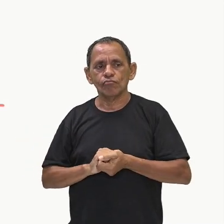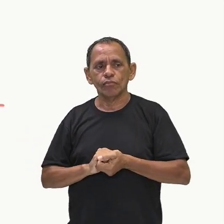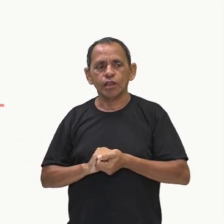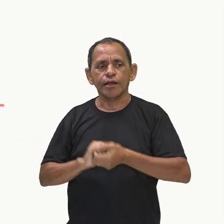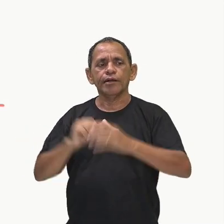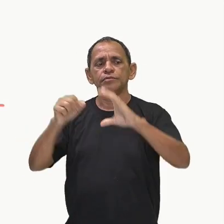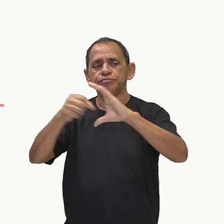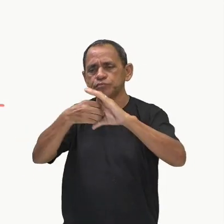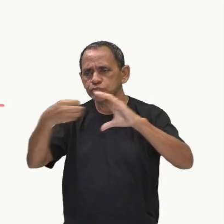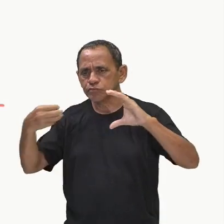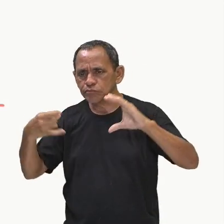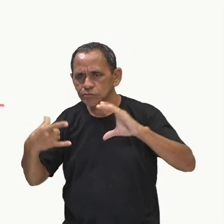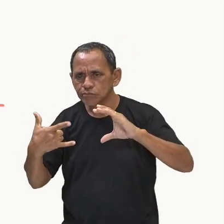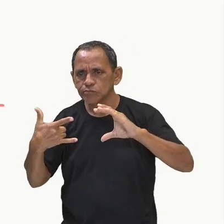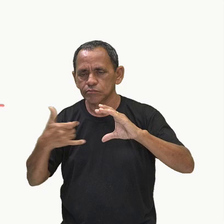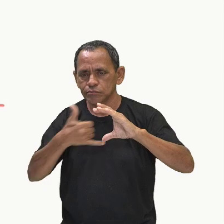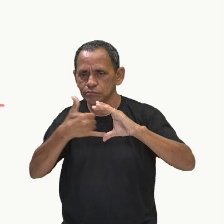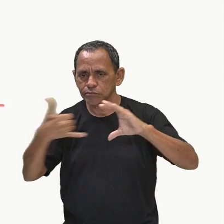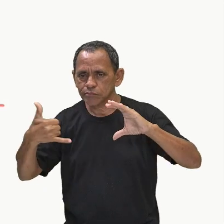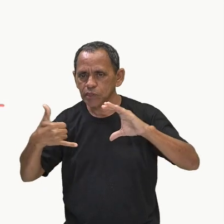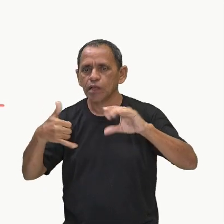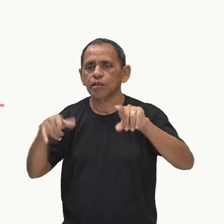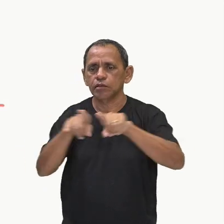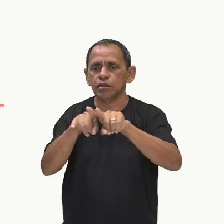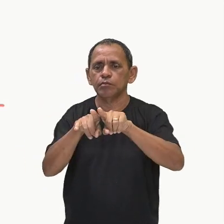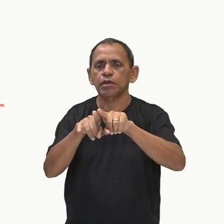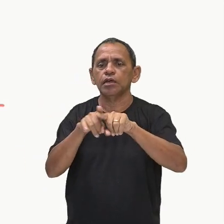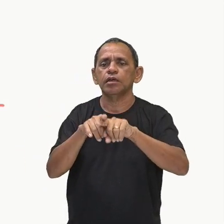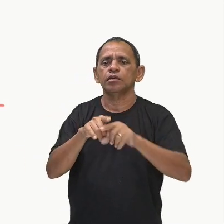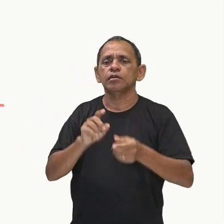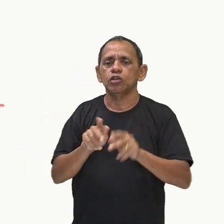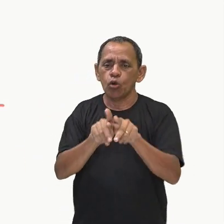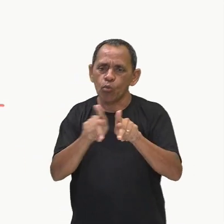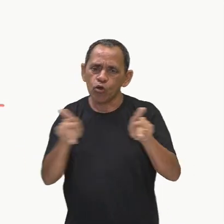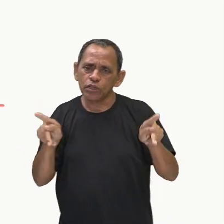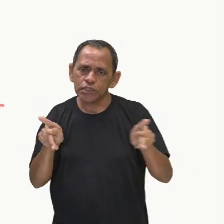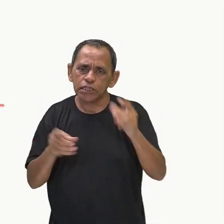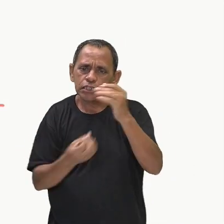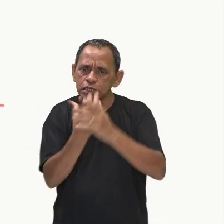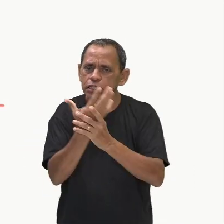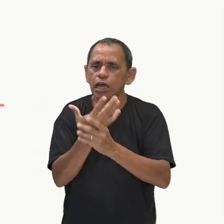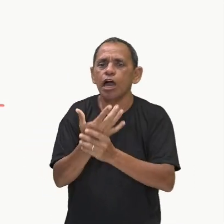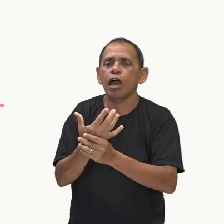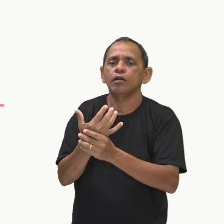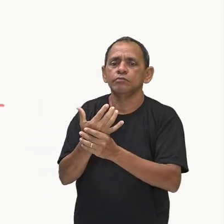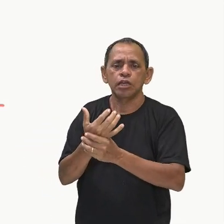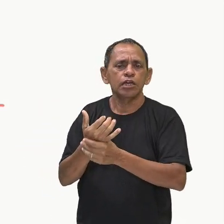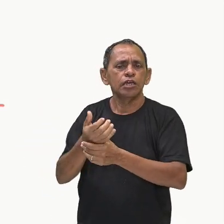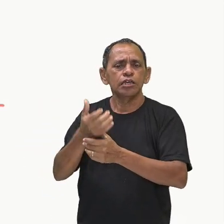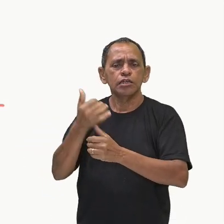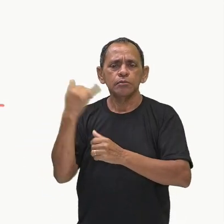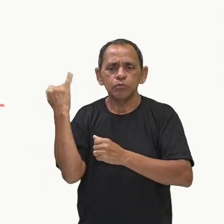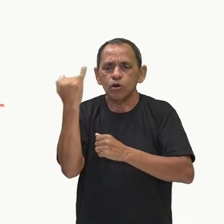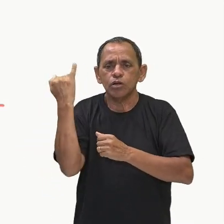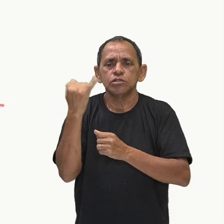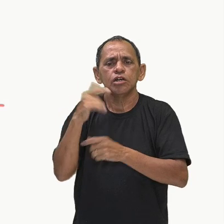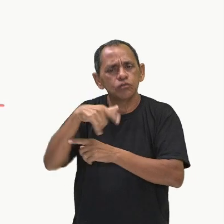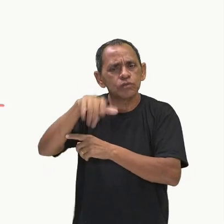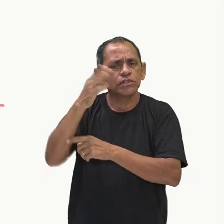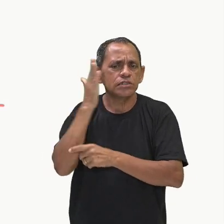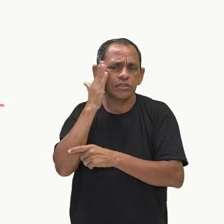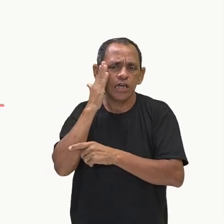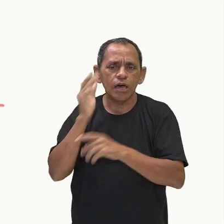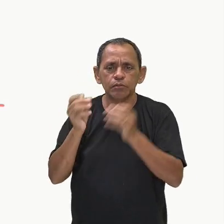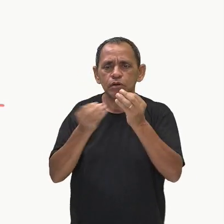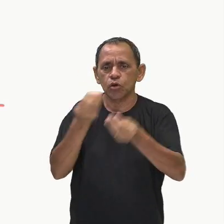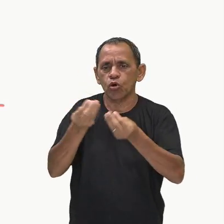proteína. Importante que vocês entendam é que o transportador ele possui uma informação, bem aqui na cabecinha